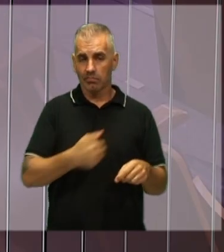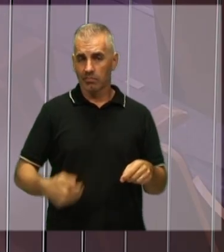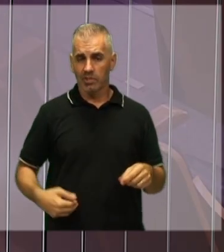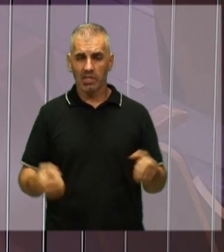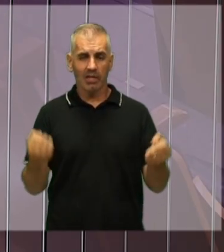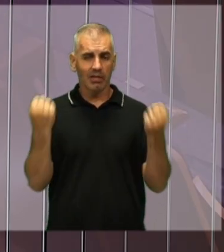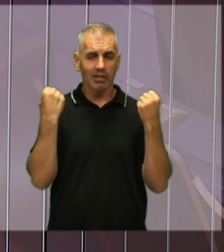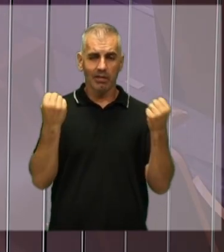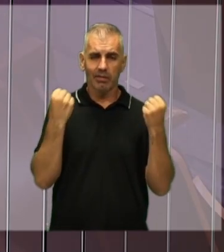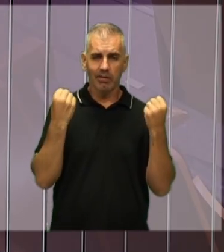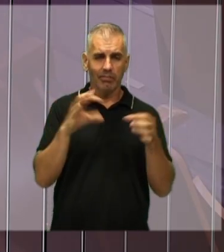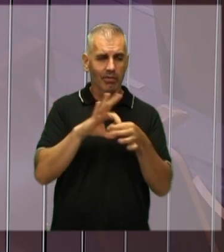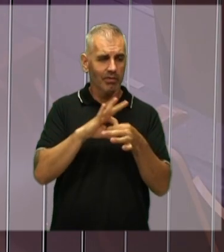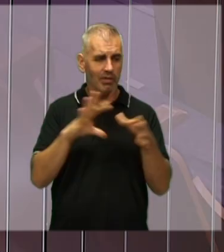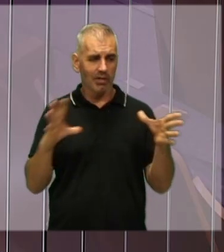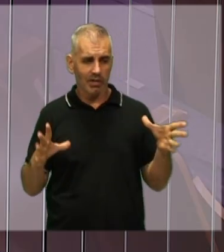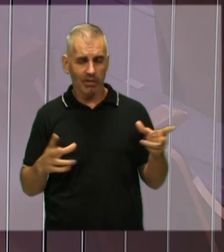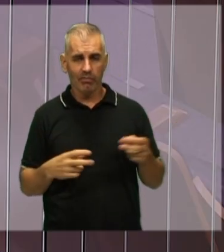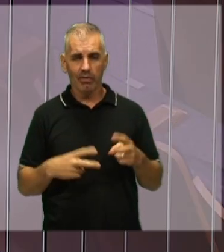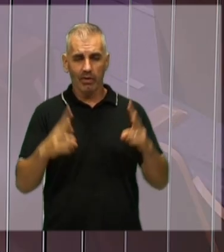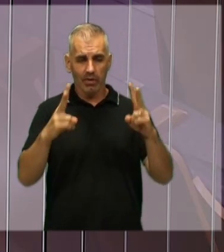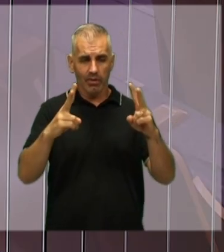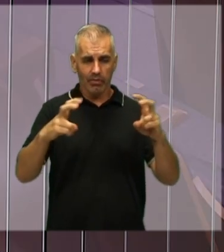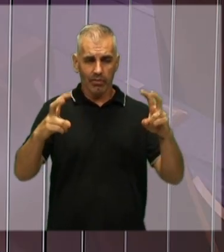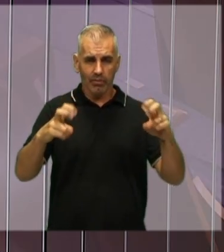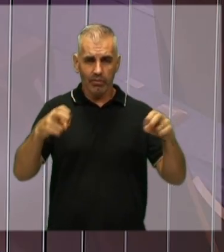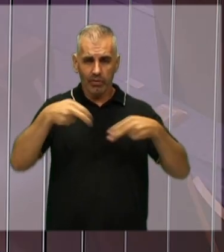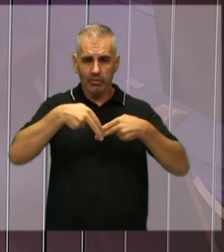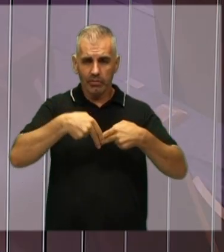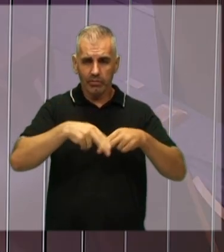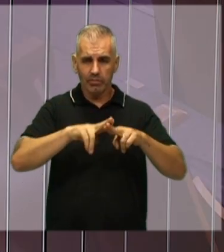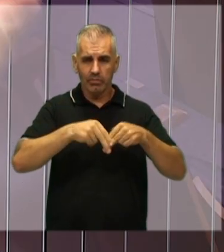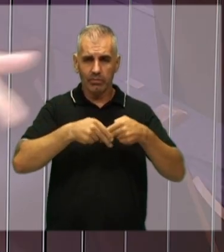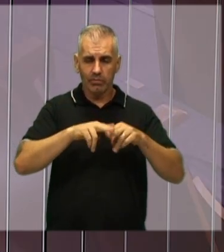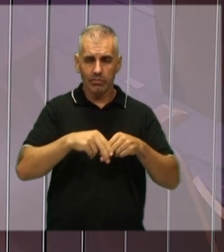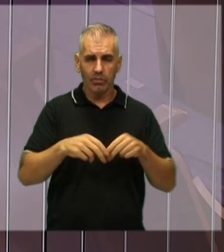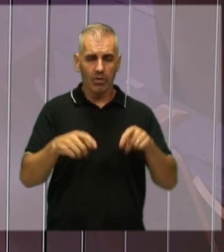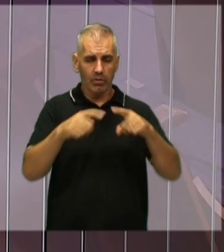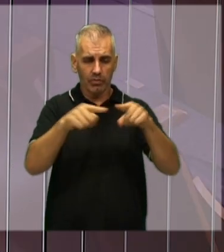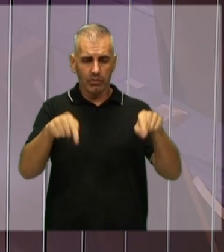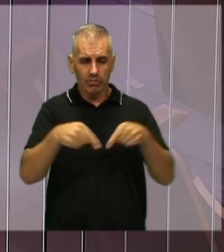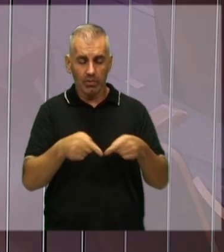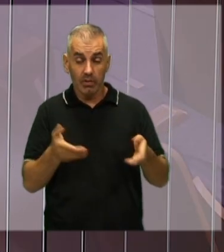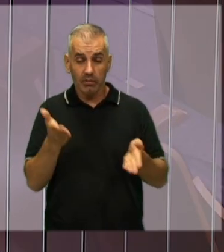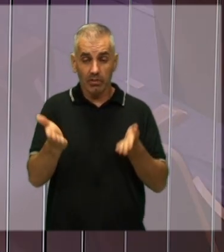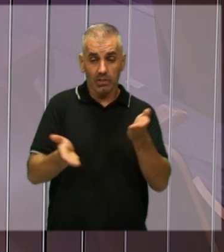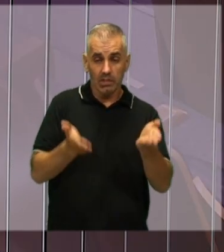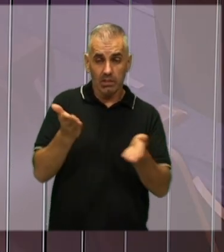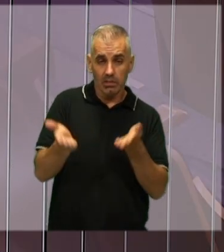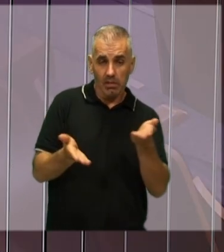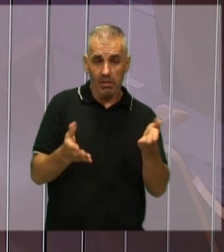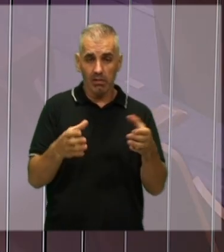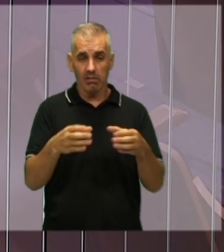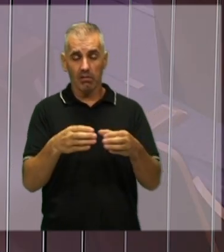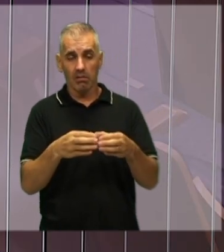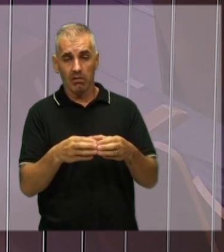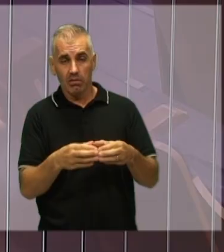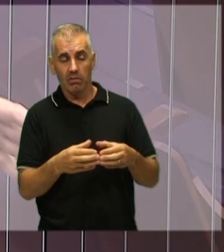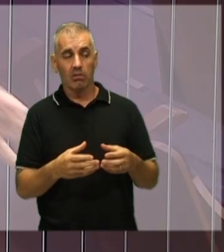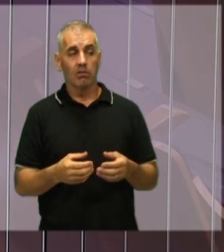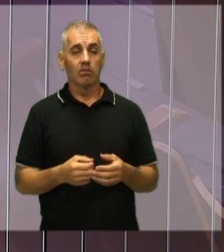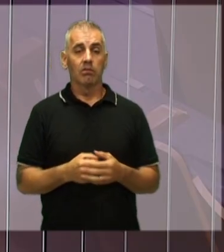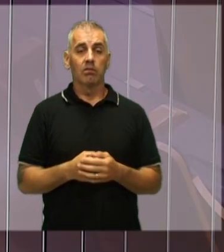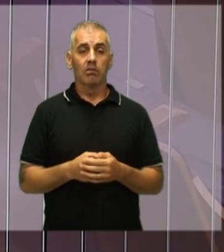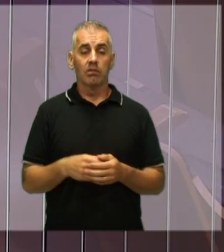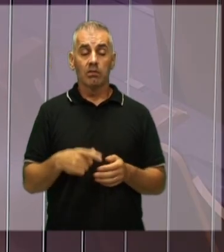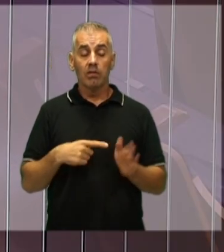ar livre, seja dos espaços de acessibilidade, de convivência. Vereador, como é que o senhor tem ali